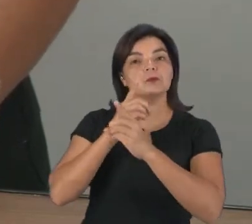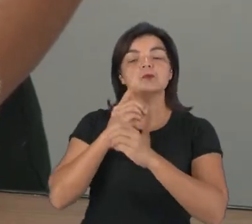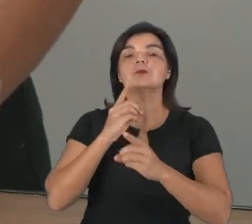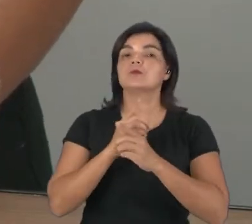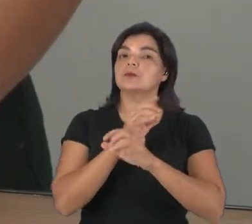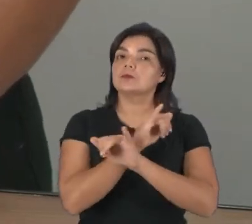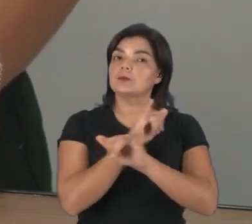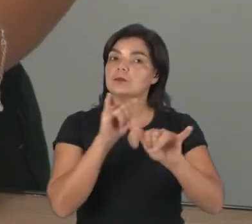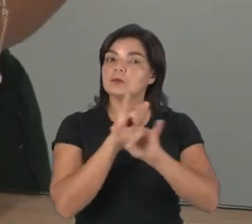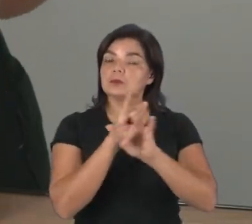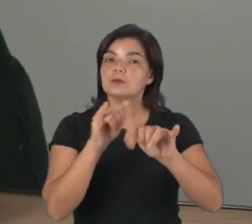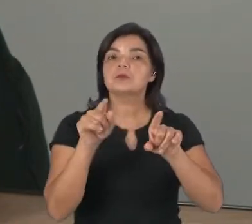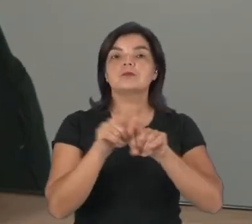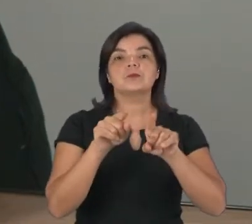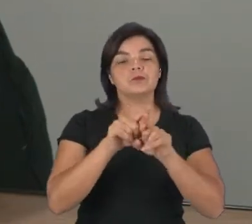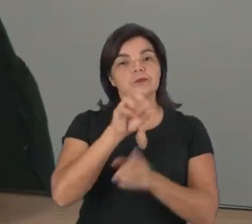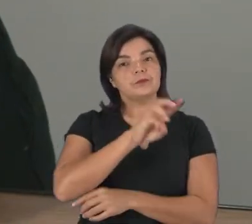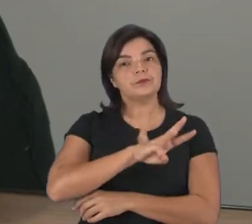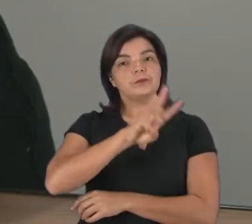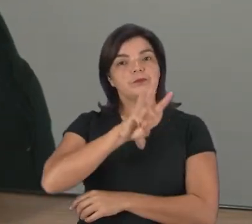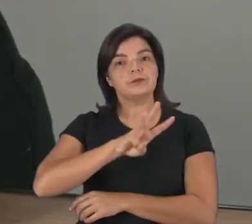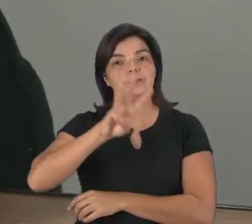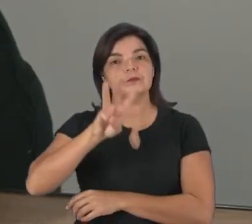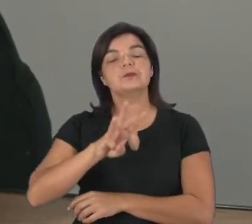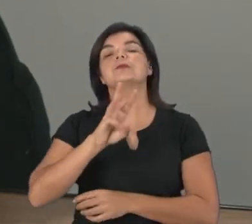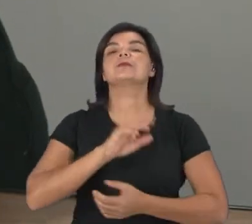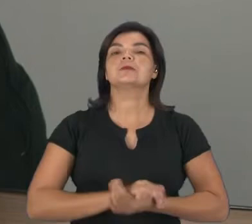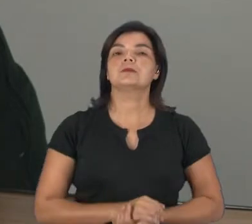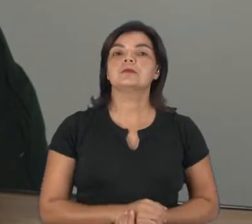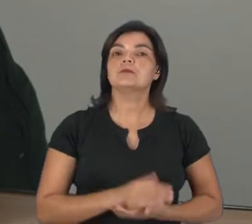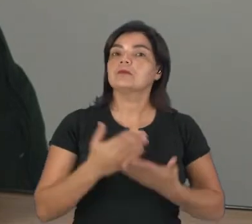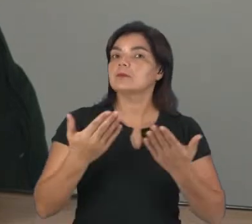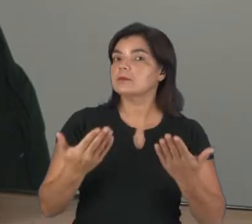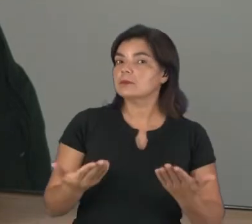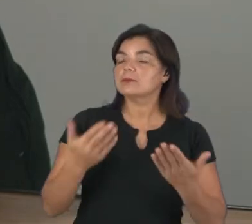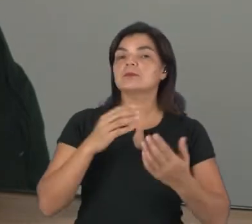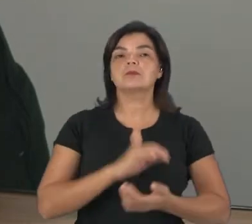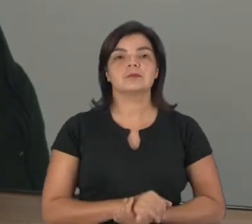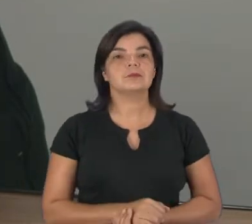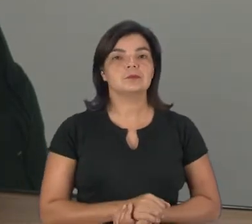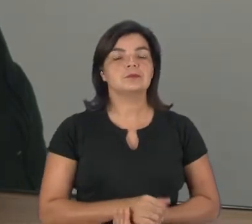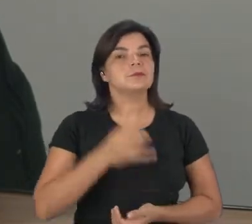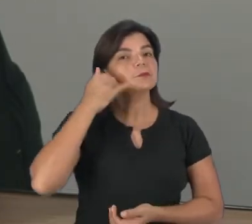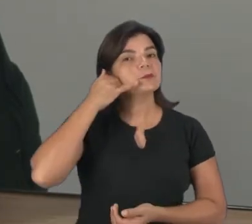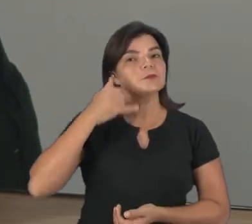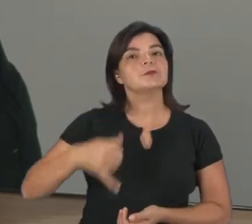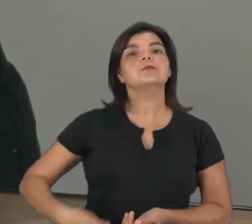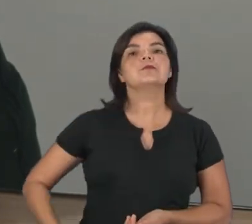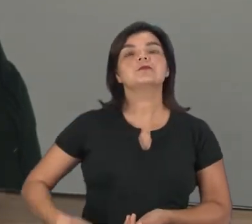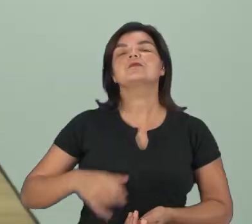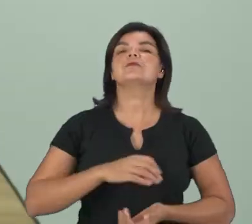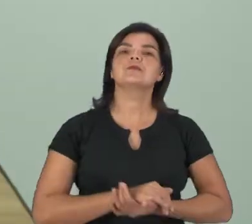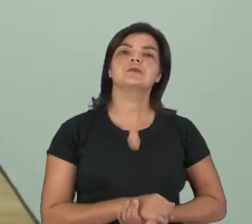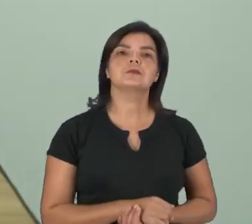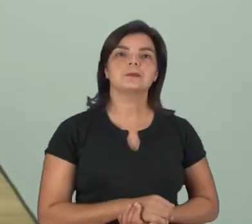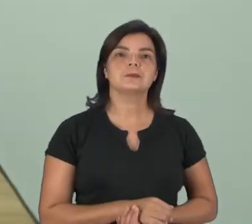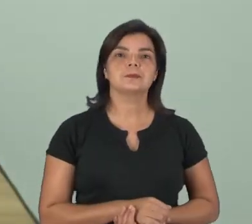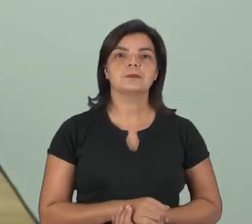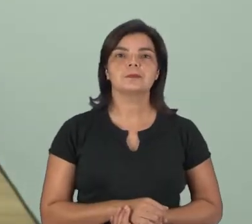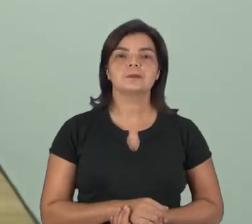essas notícias em sites e até mesmo no nosso celular.